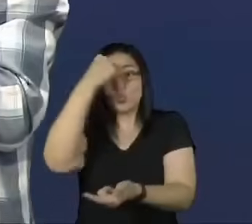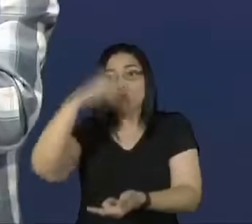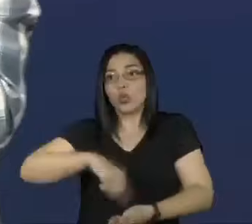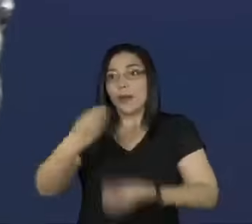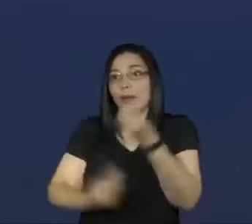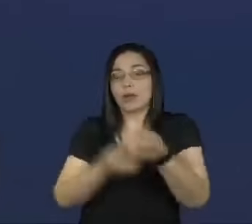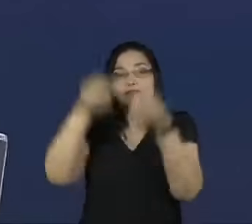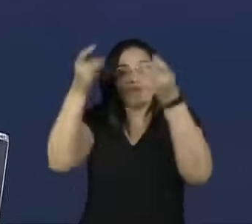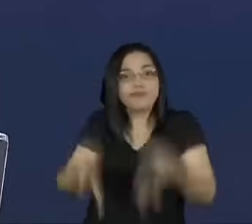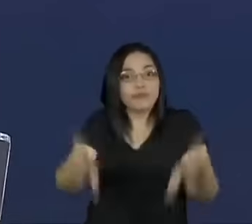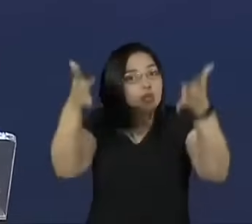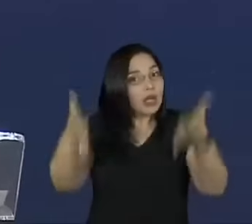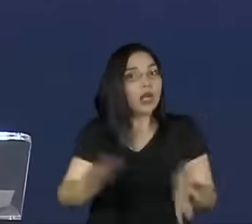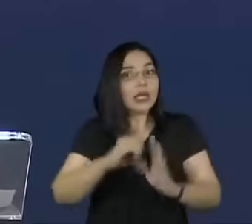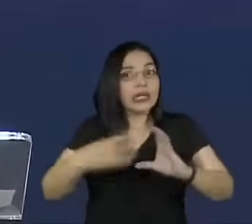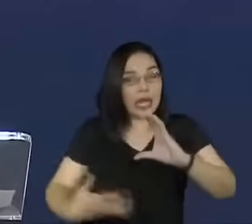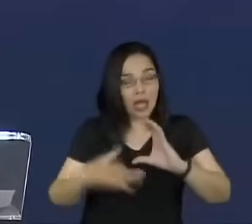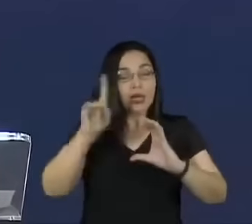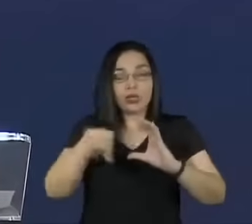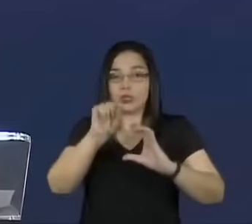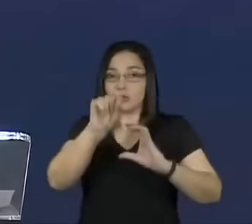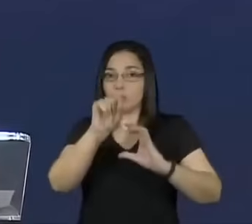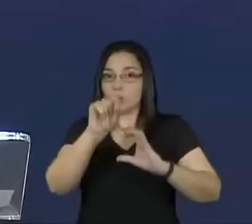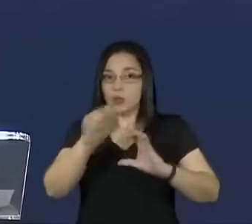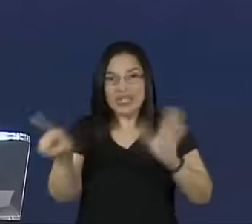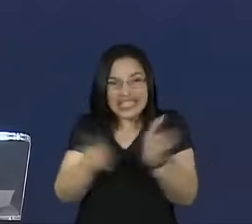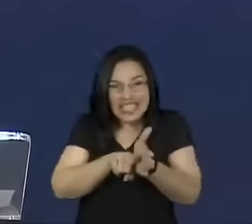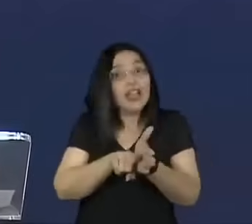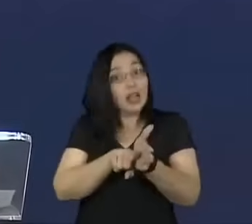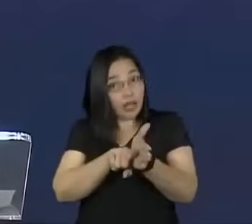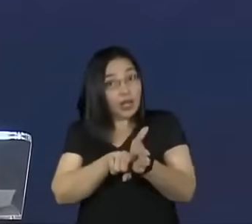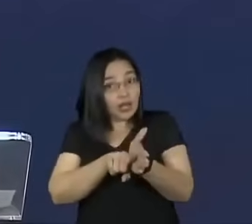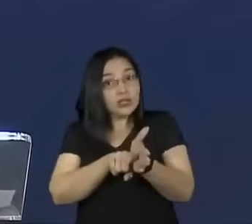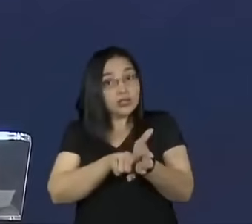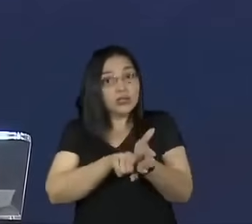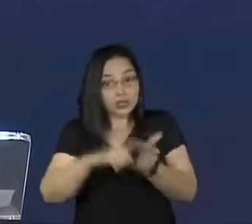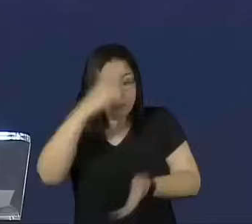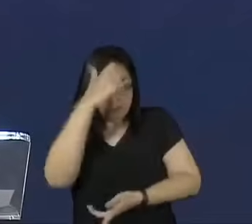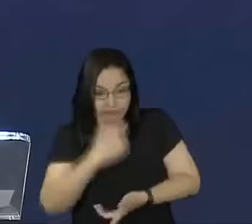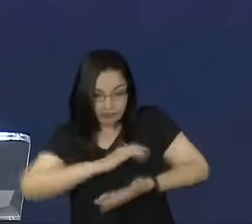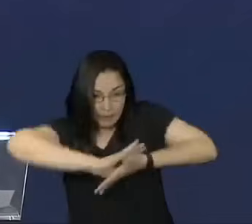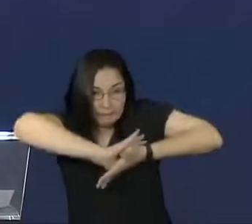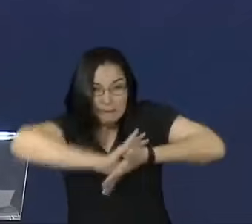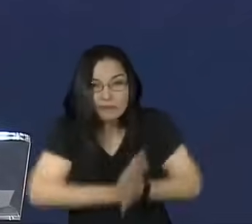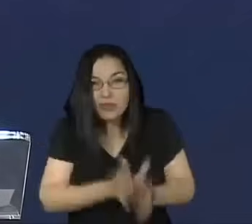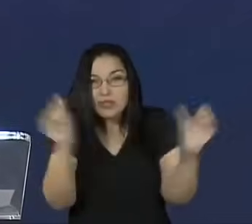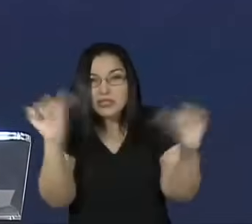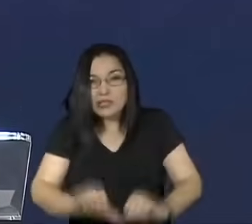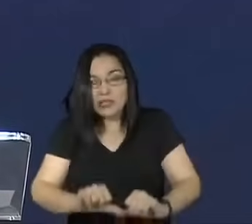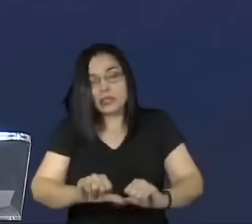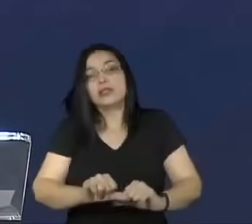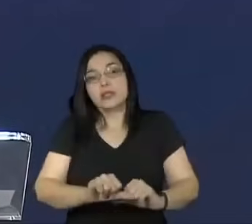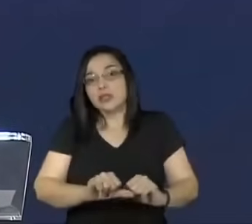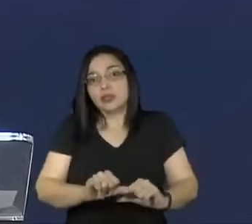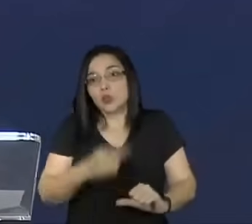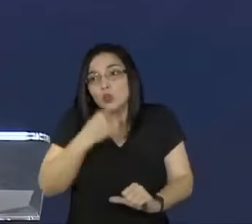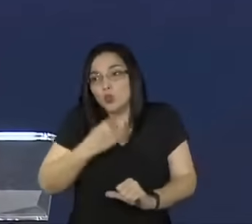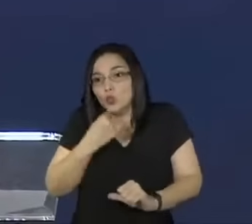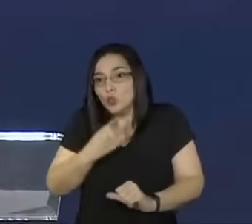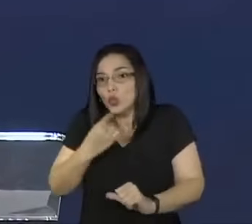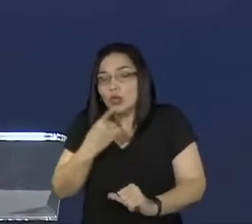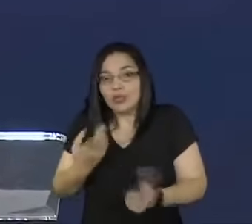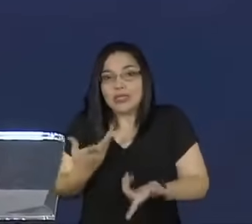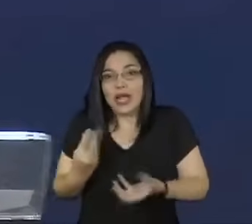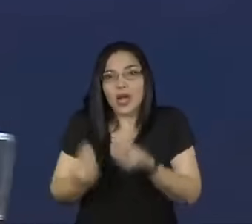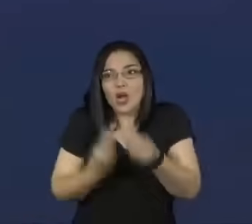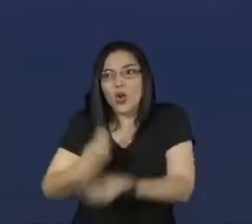largar e essa característica negativa tá te destruindo e você não consegue para você ter